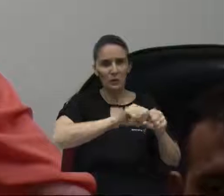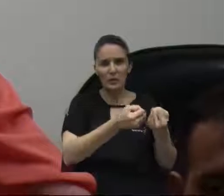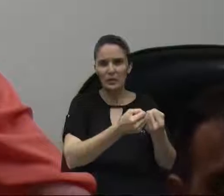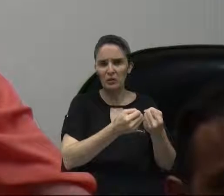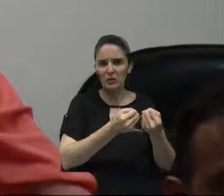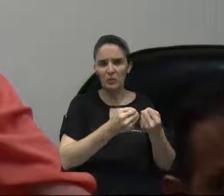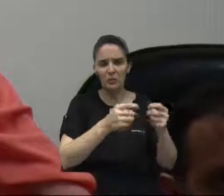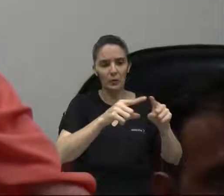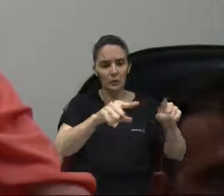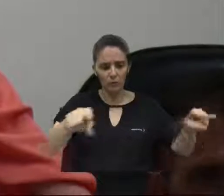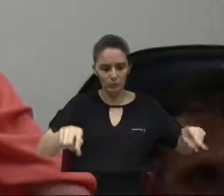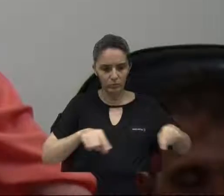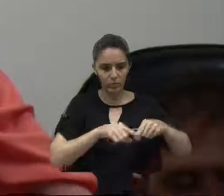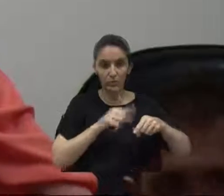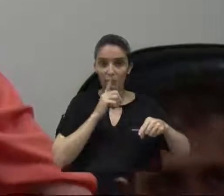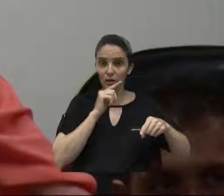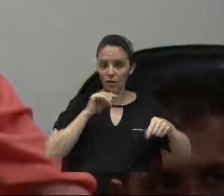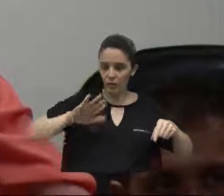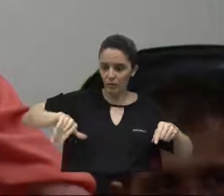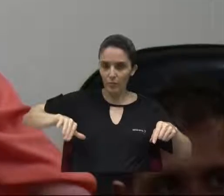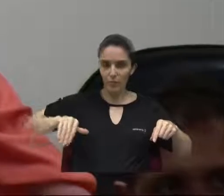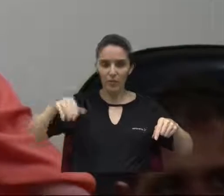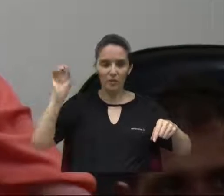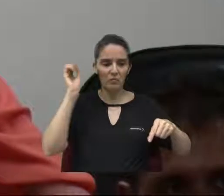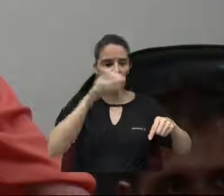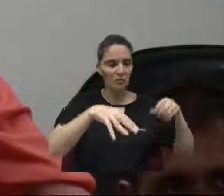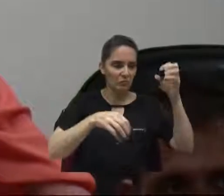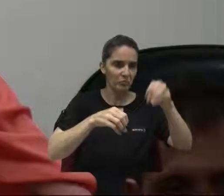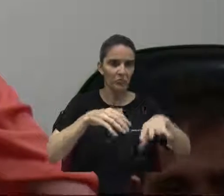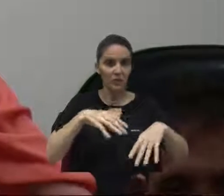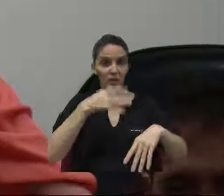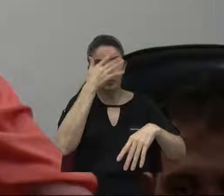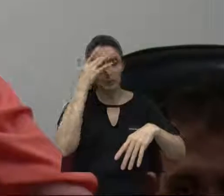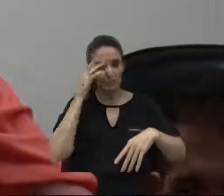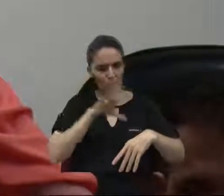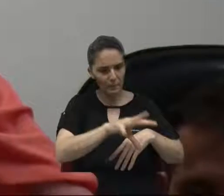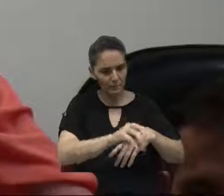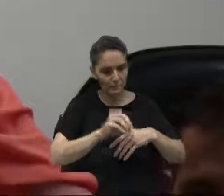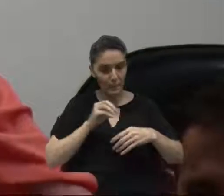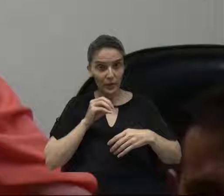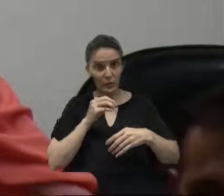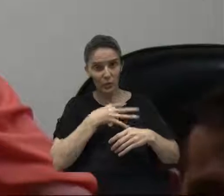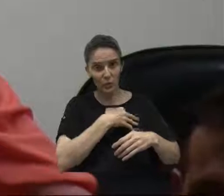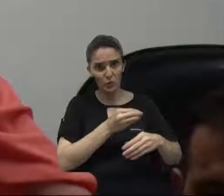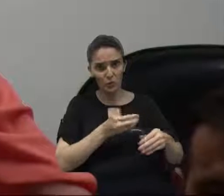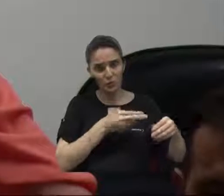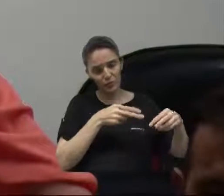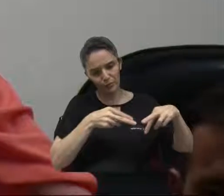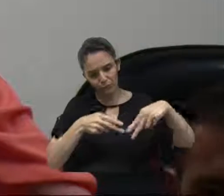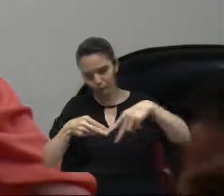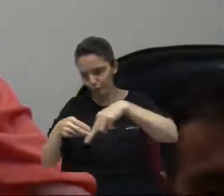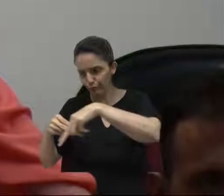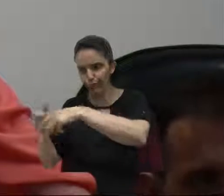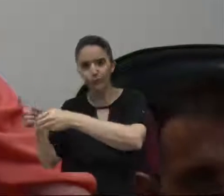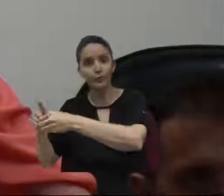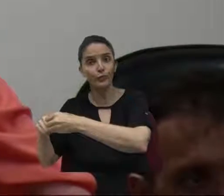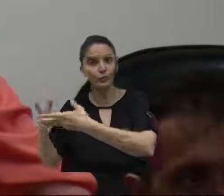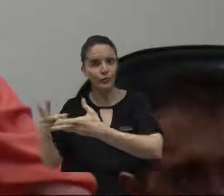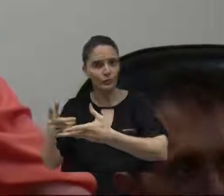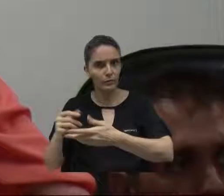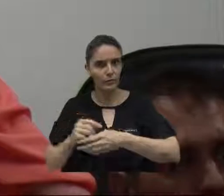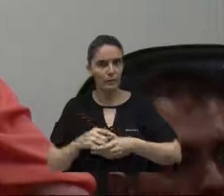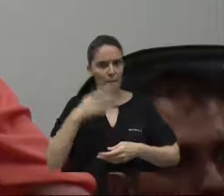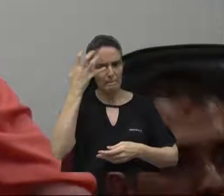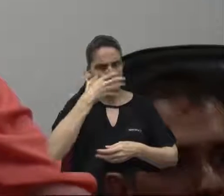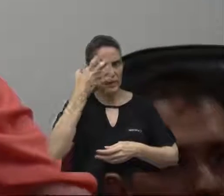piscina, ela teve que voltar para casa com o menino. Então, ela estava muito brava. Então, a pergunta é,